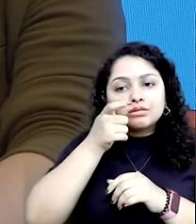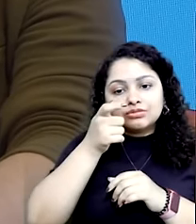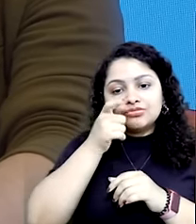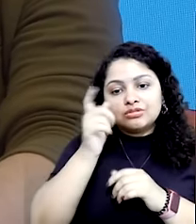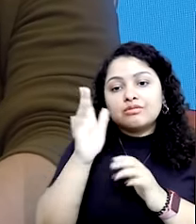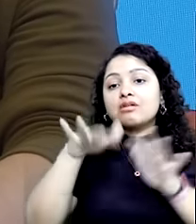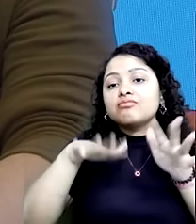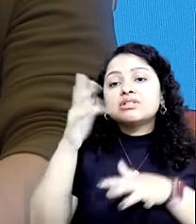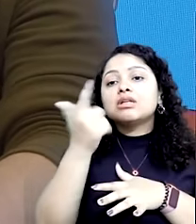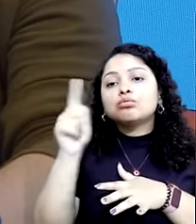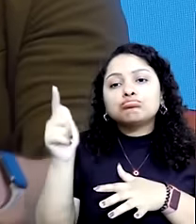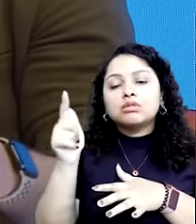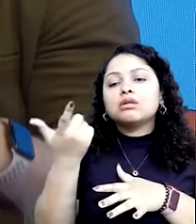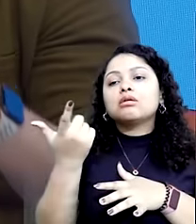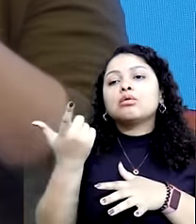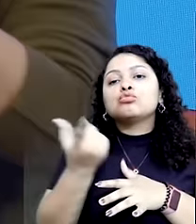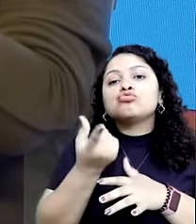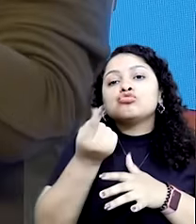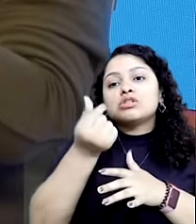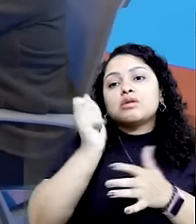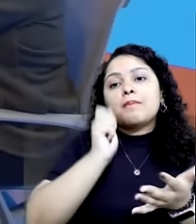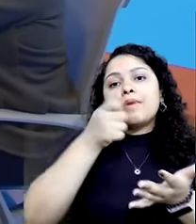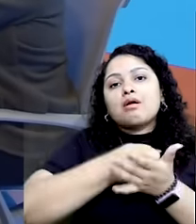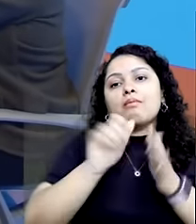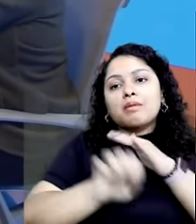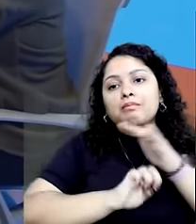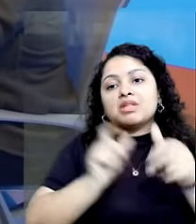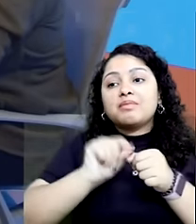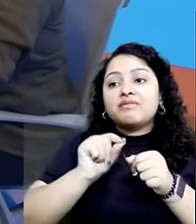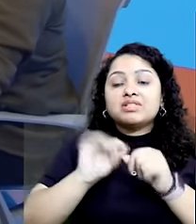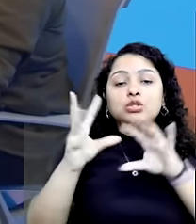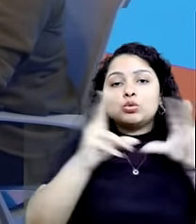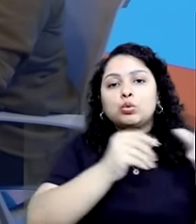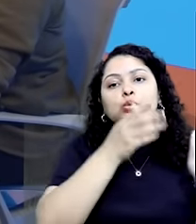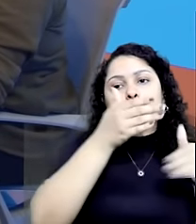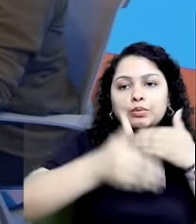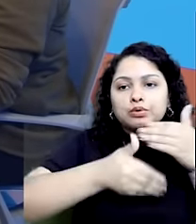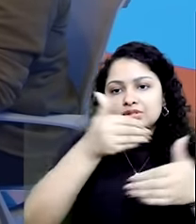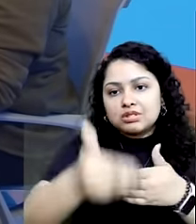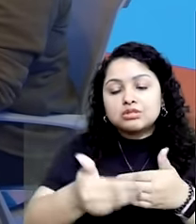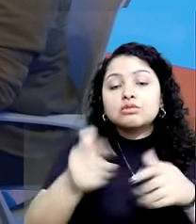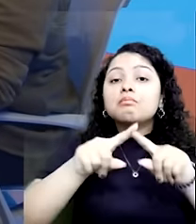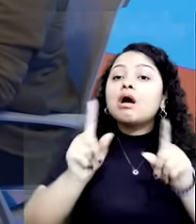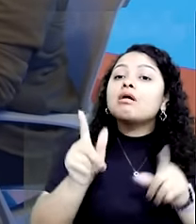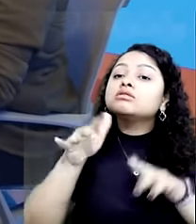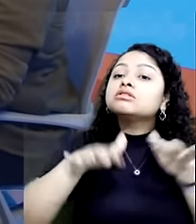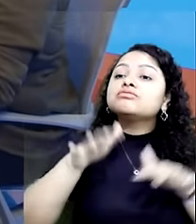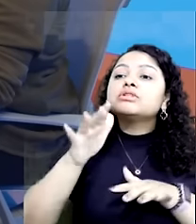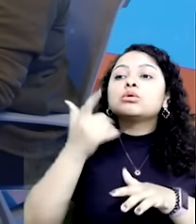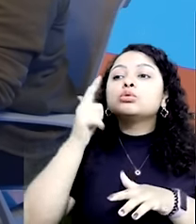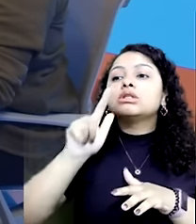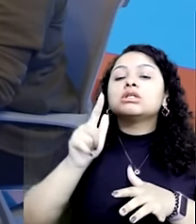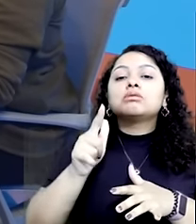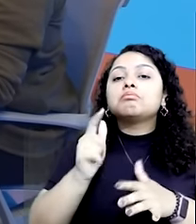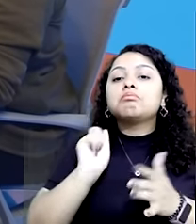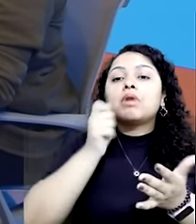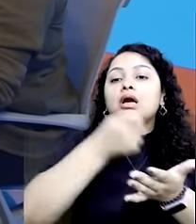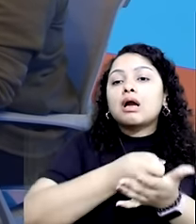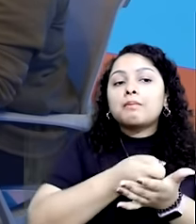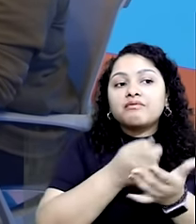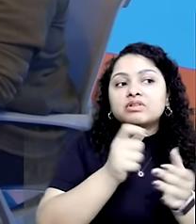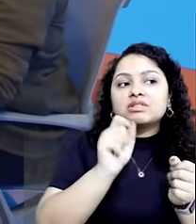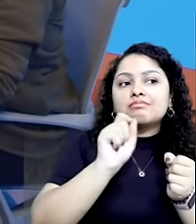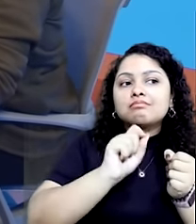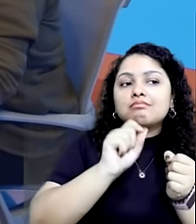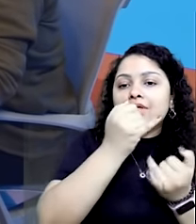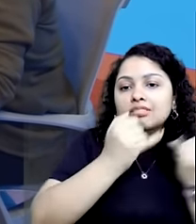às vezes ele não tem o recurso para contratar uma empresa para fazer todo o processo Mas de repente el eles podem contratar para fazer uma parte